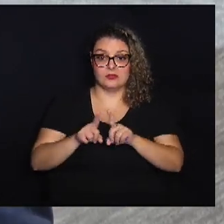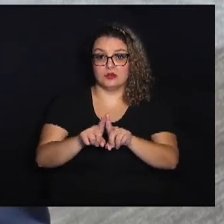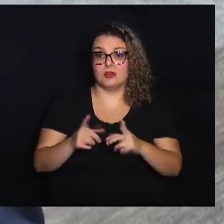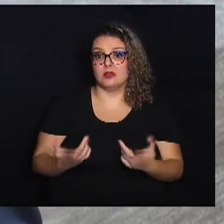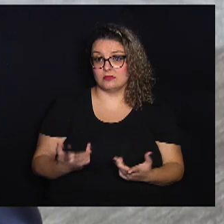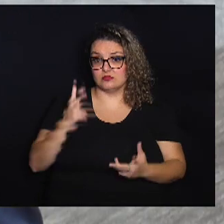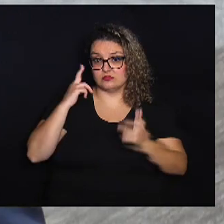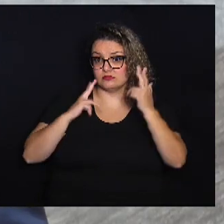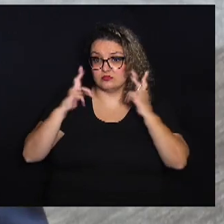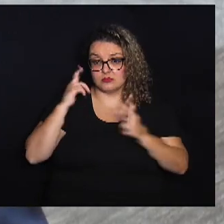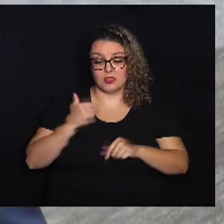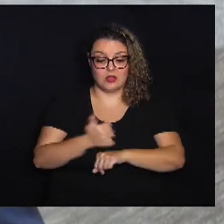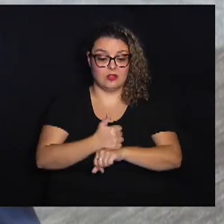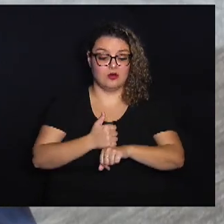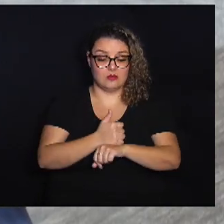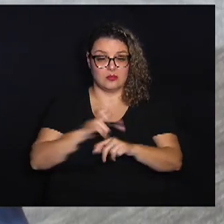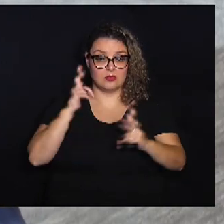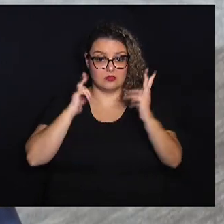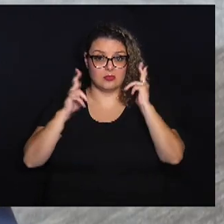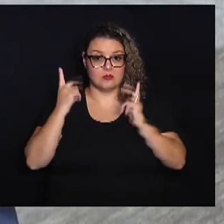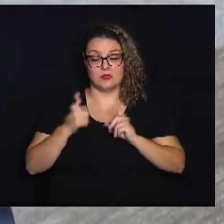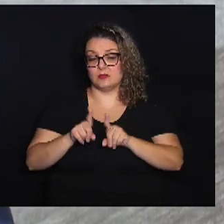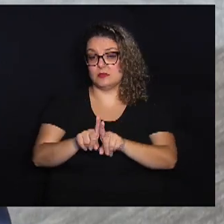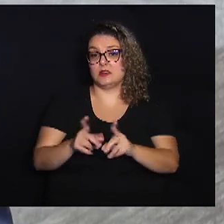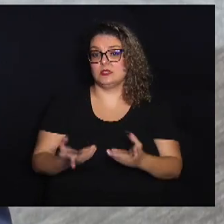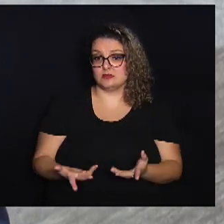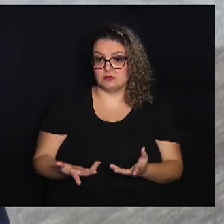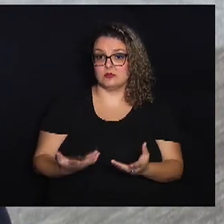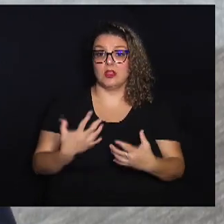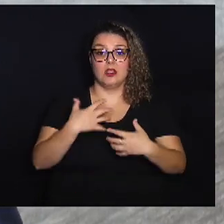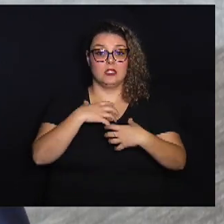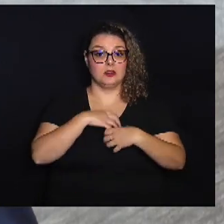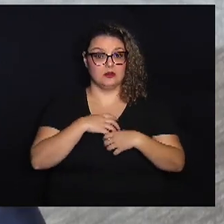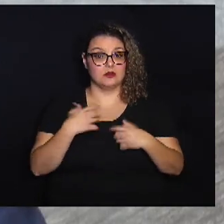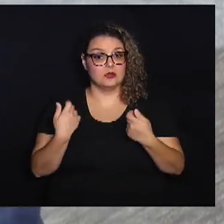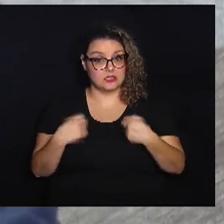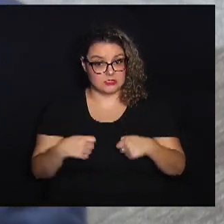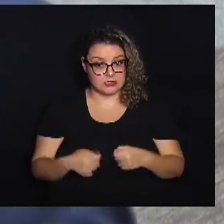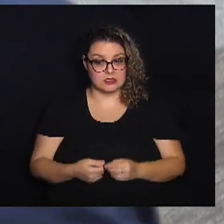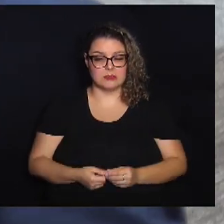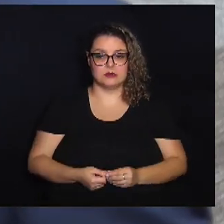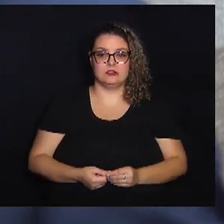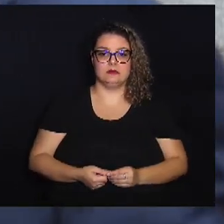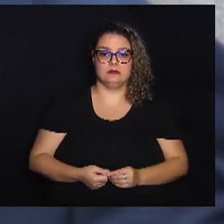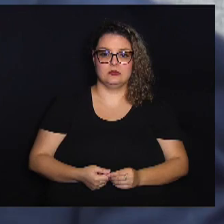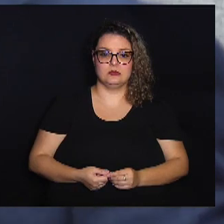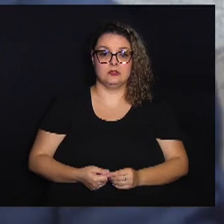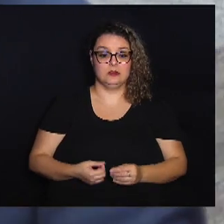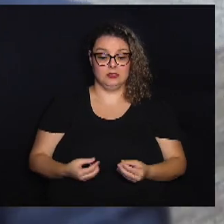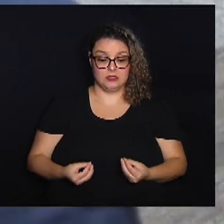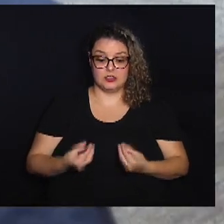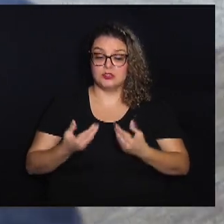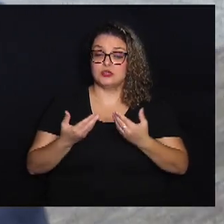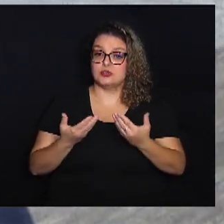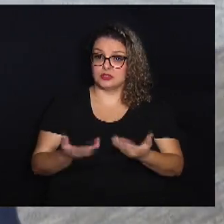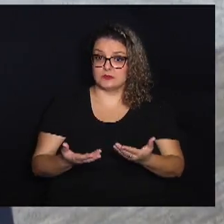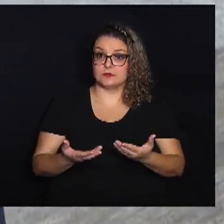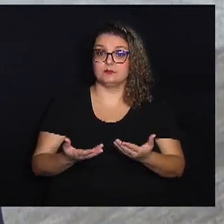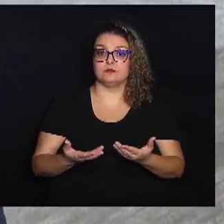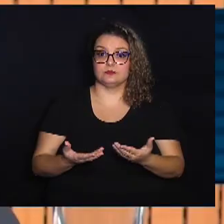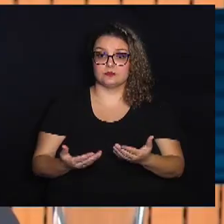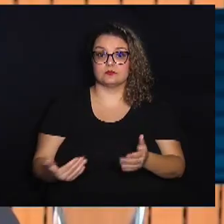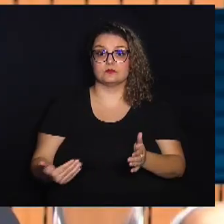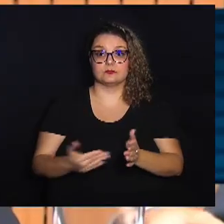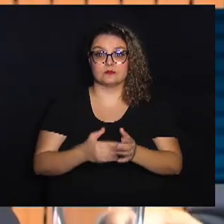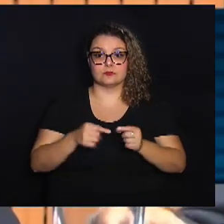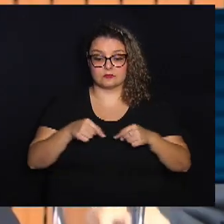profissional parceiro. Então, sentindo essa necessidade de levar isso até os